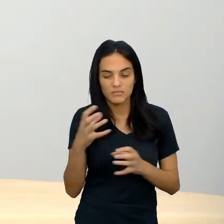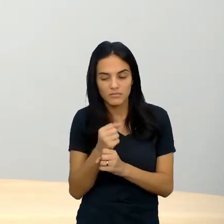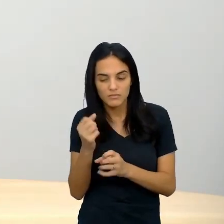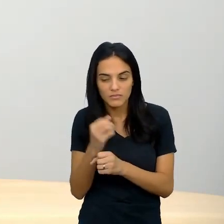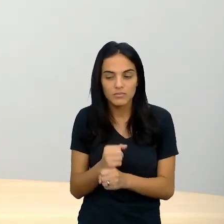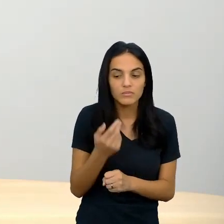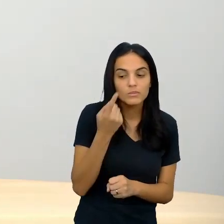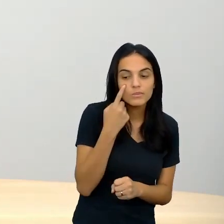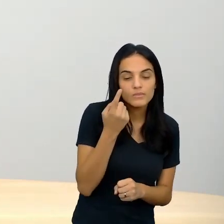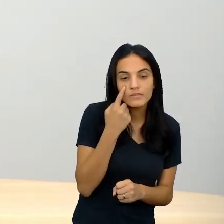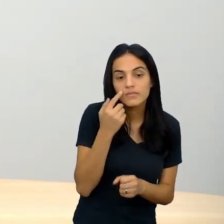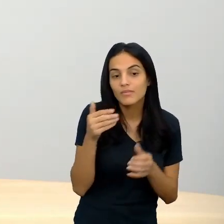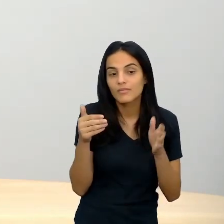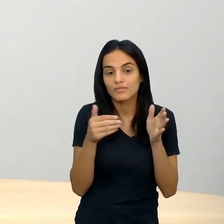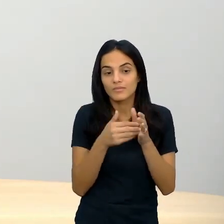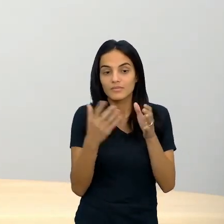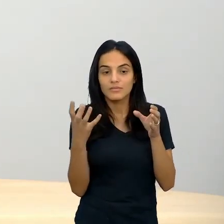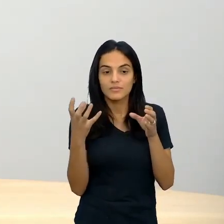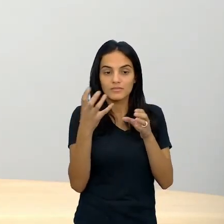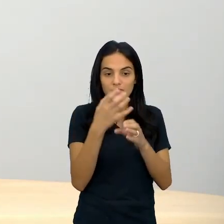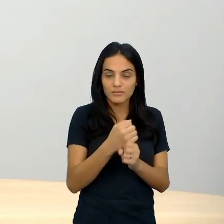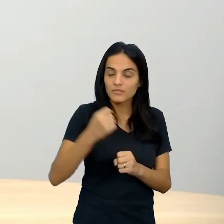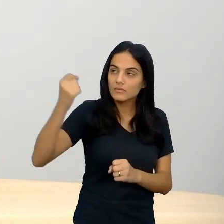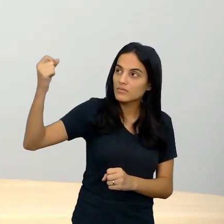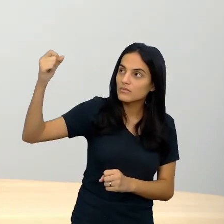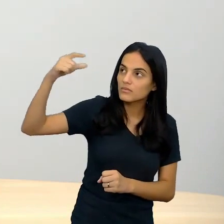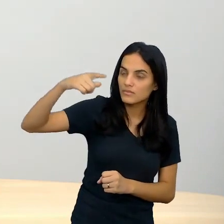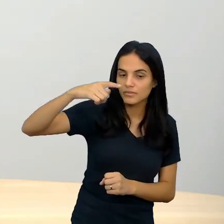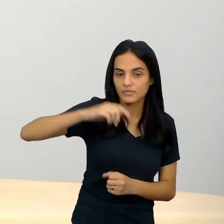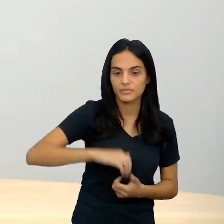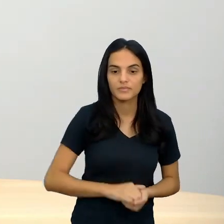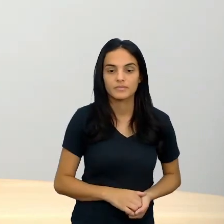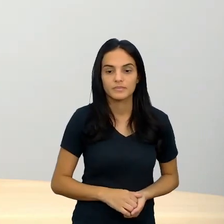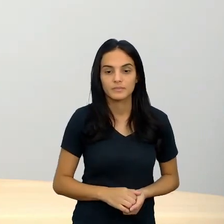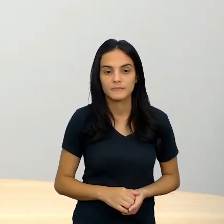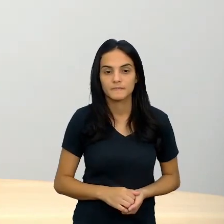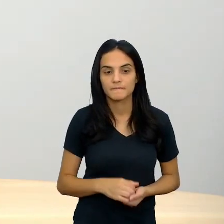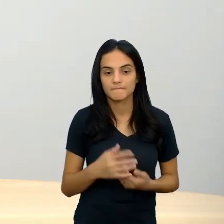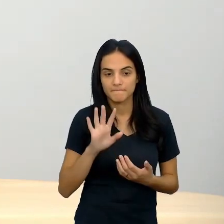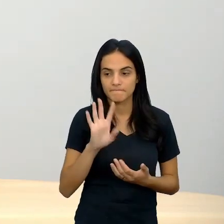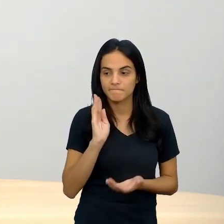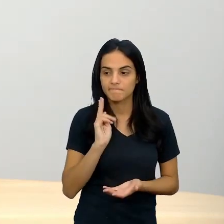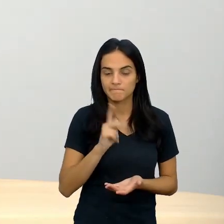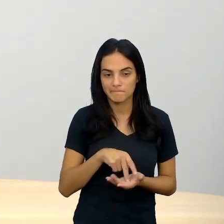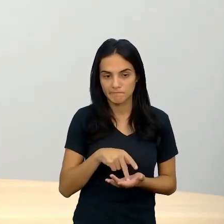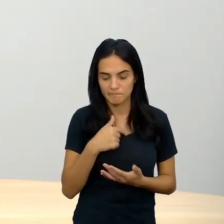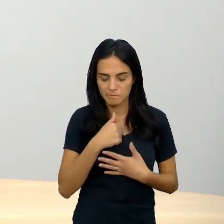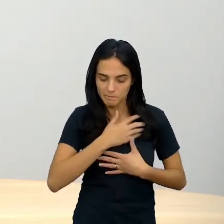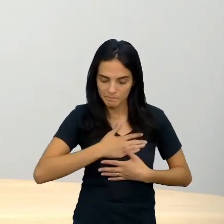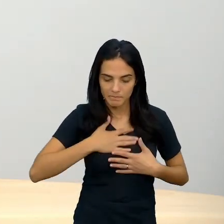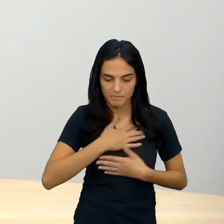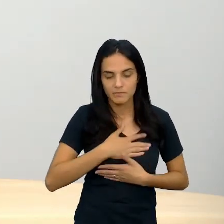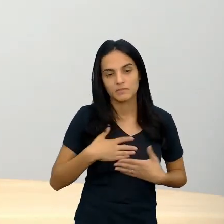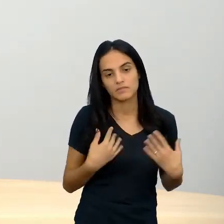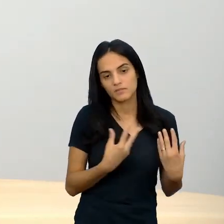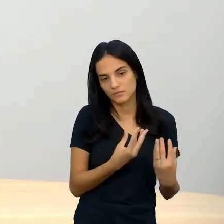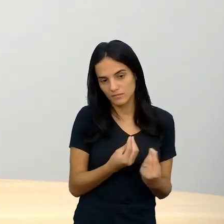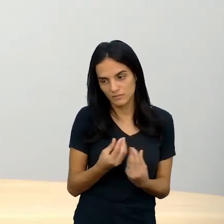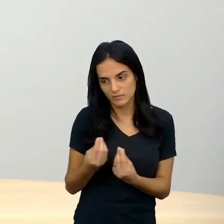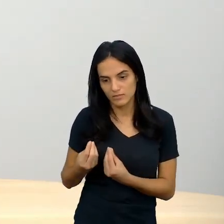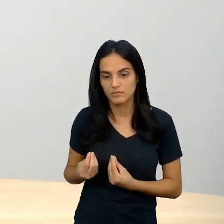e verificava até mesmo a quantidade de luminosidade. Então, na verdade, eu gostei muito desse